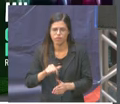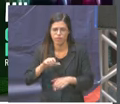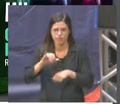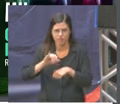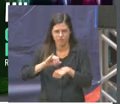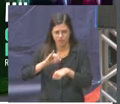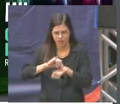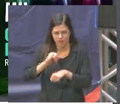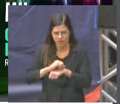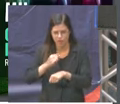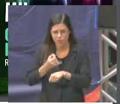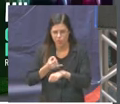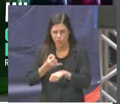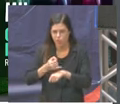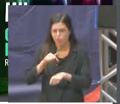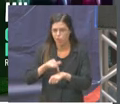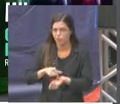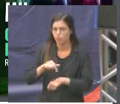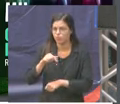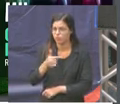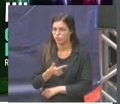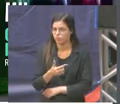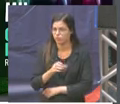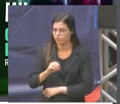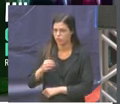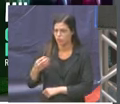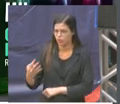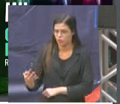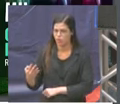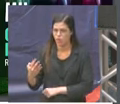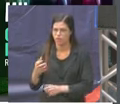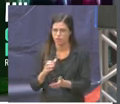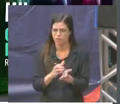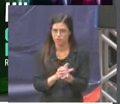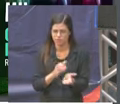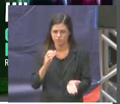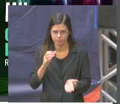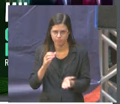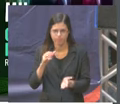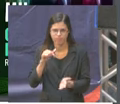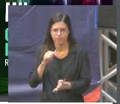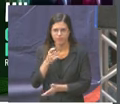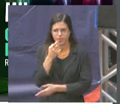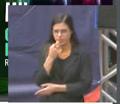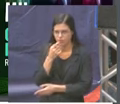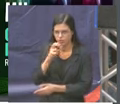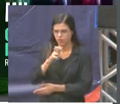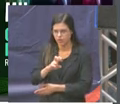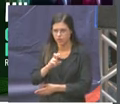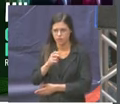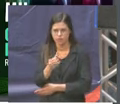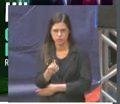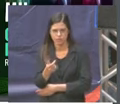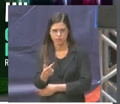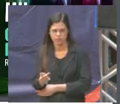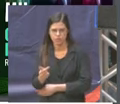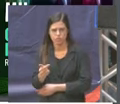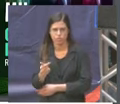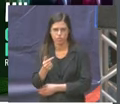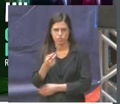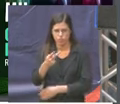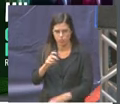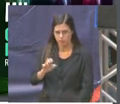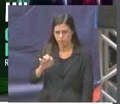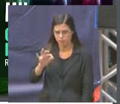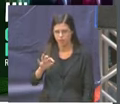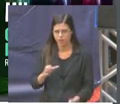1.421.000 embalagens, 204 mil embalagens de longa vida, 562 mil garrafas PET, o que gerou um